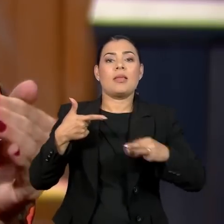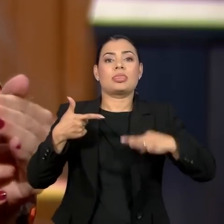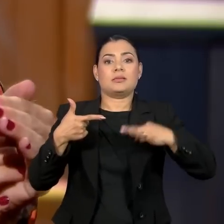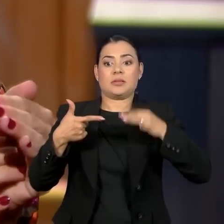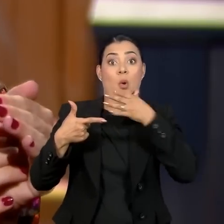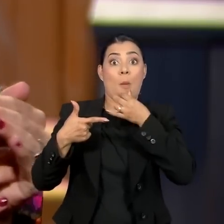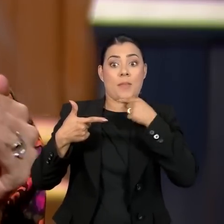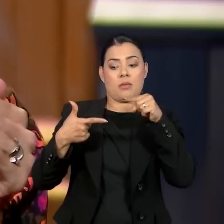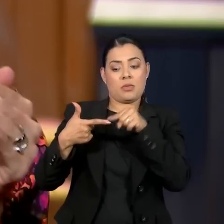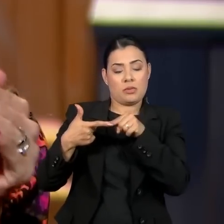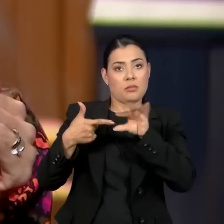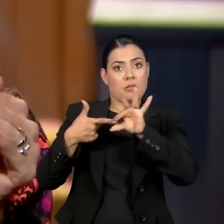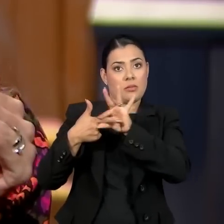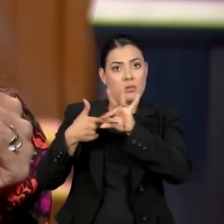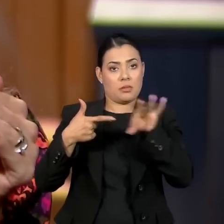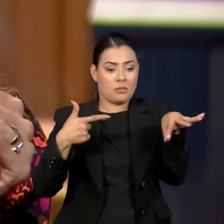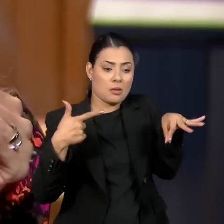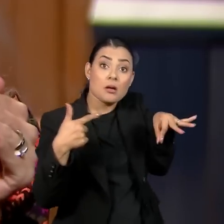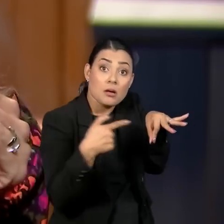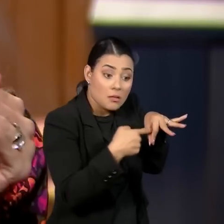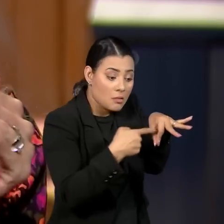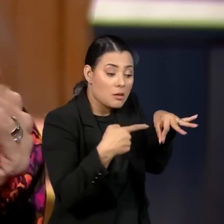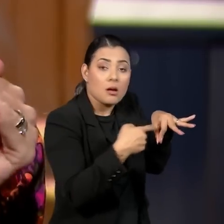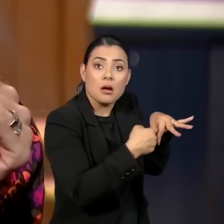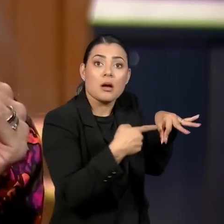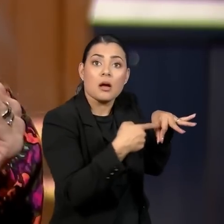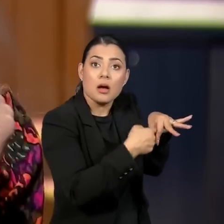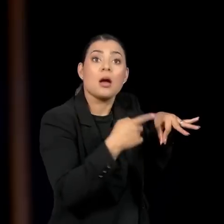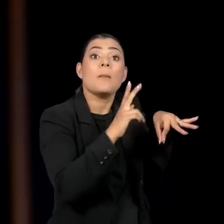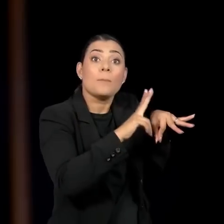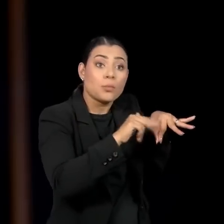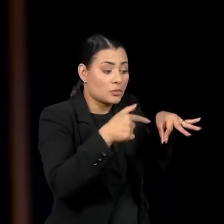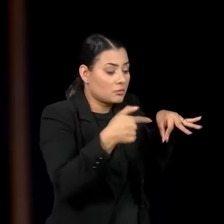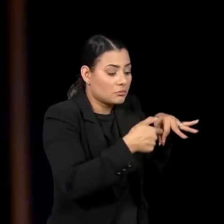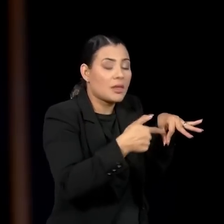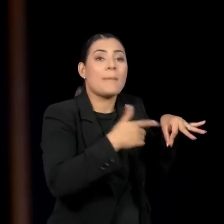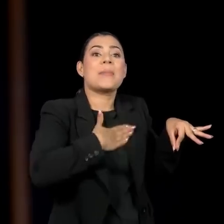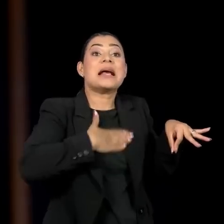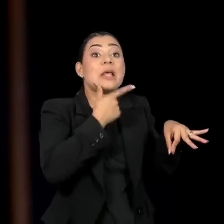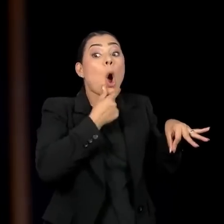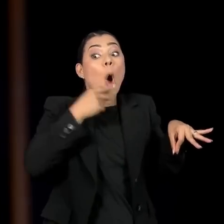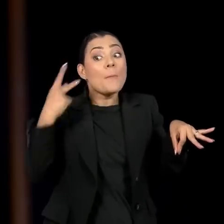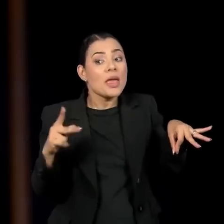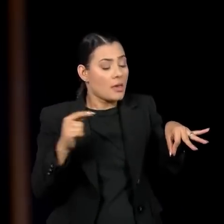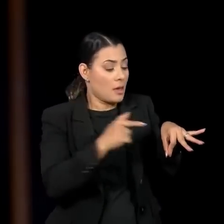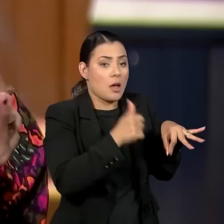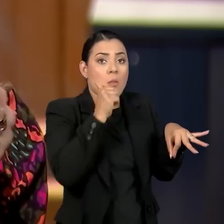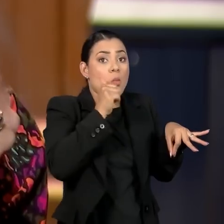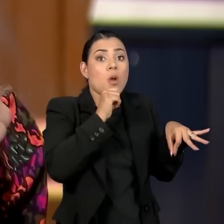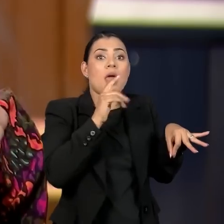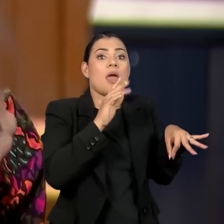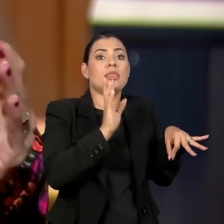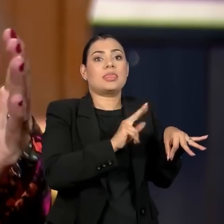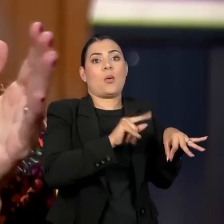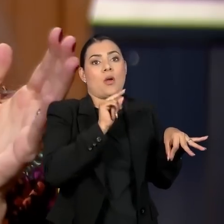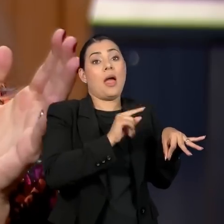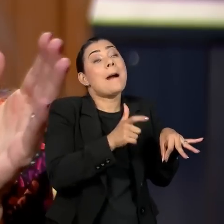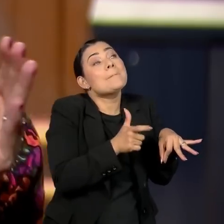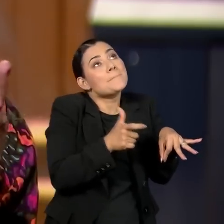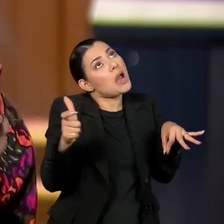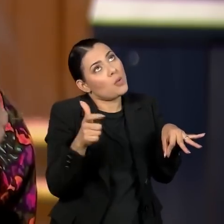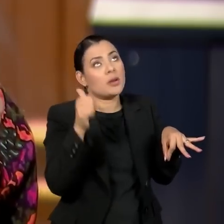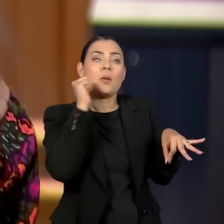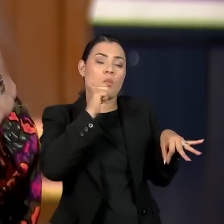vocês chegam no fundo do canal vaginal, vocês fazem uma fricção ali. Ele tem uma fricção que dá prazer a ele, mas não a mulher. Exatamente, a maioria